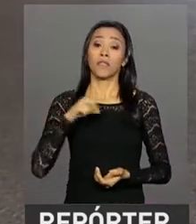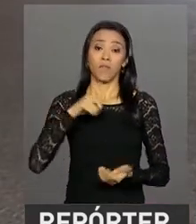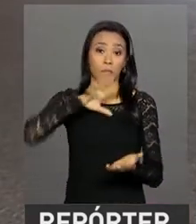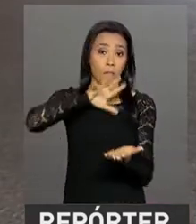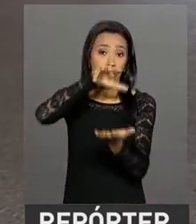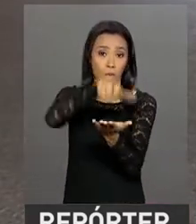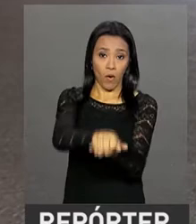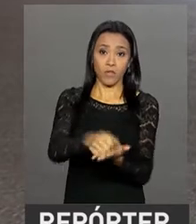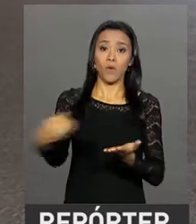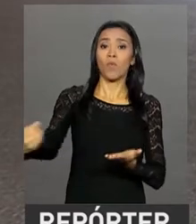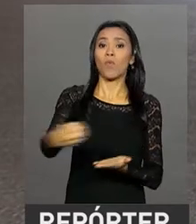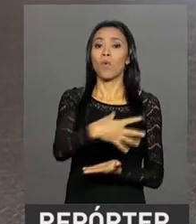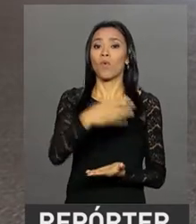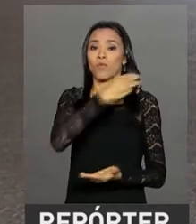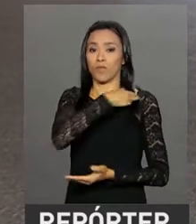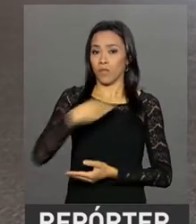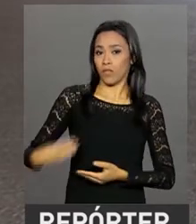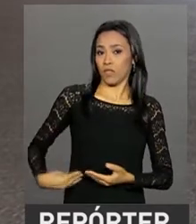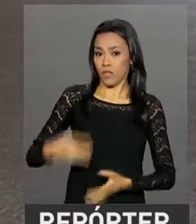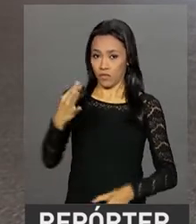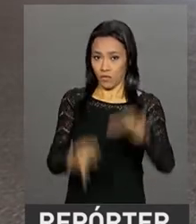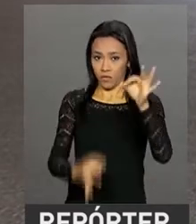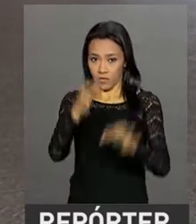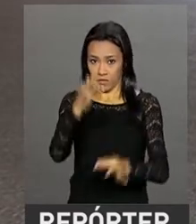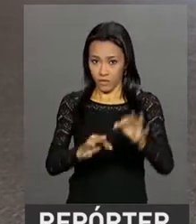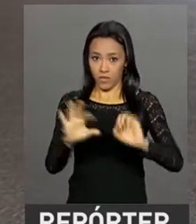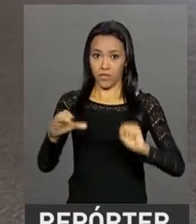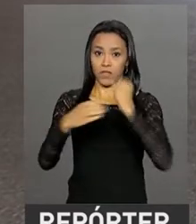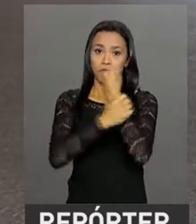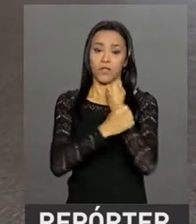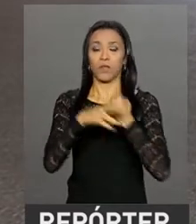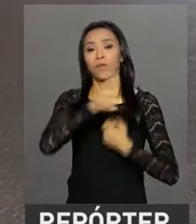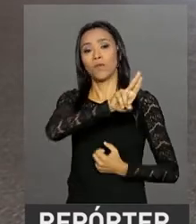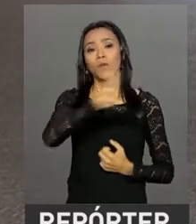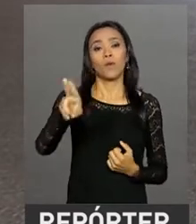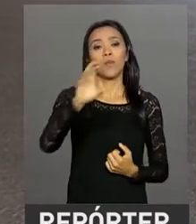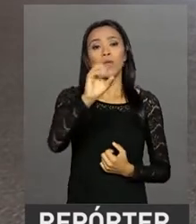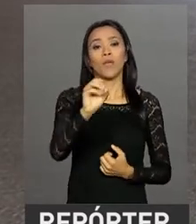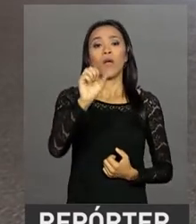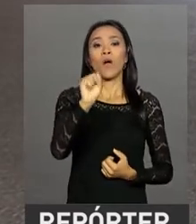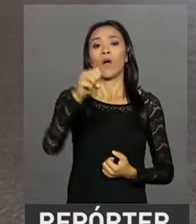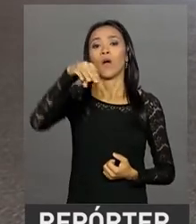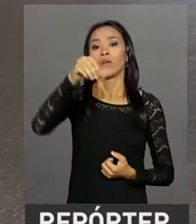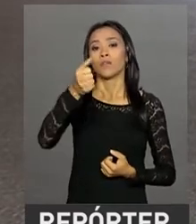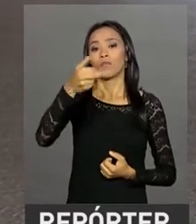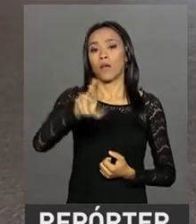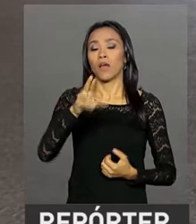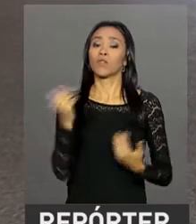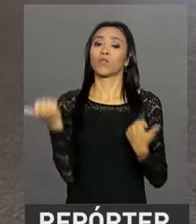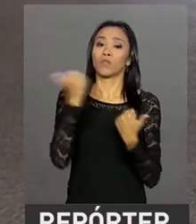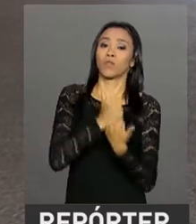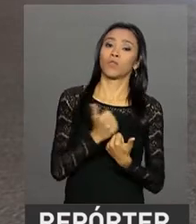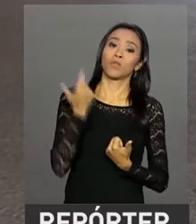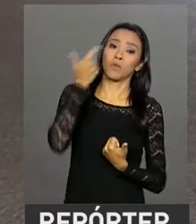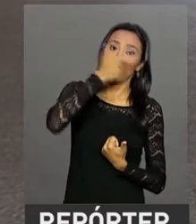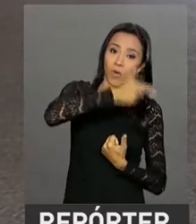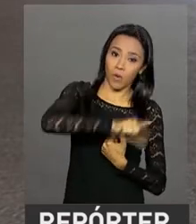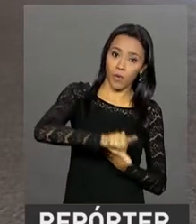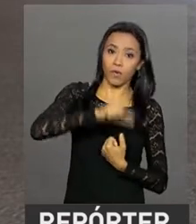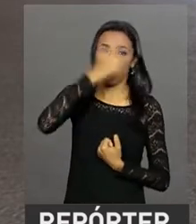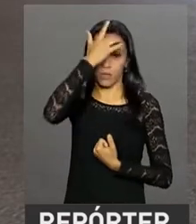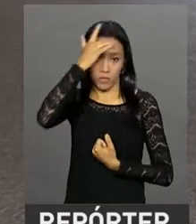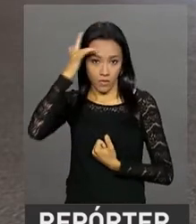ministro da justiça e segurança pública osmar serraglio que assumiu no lugar de risco